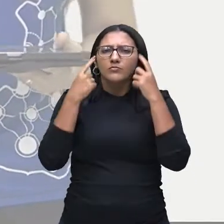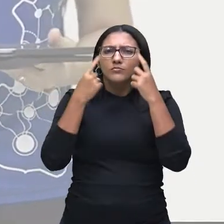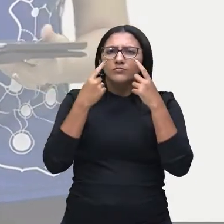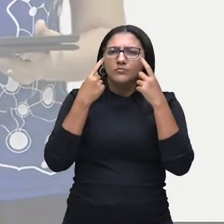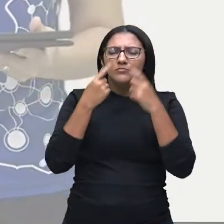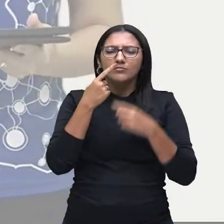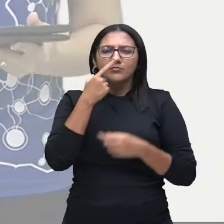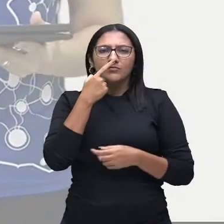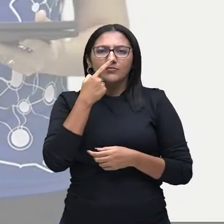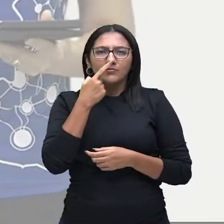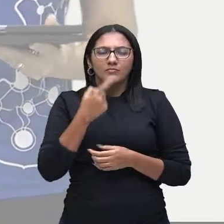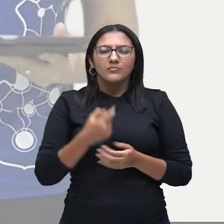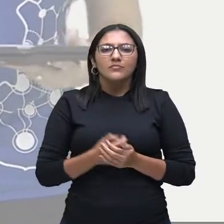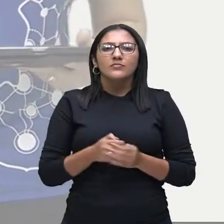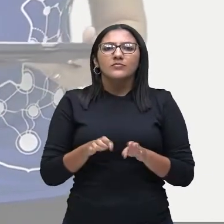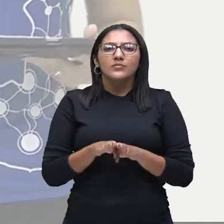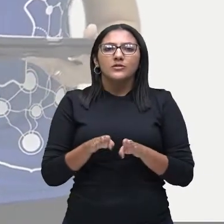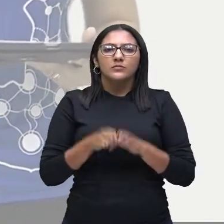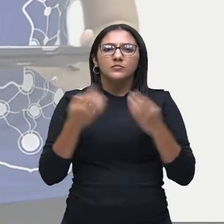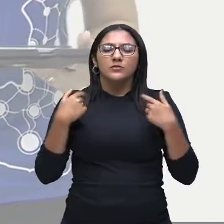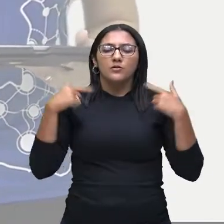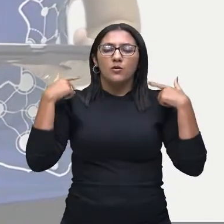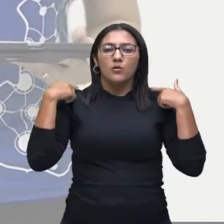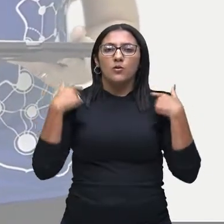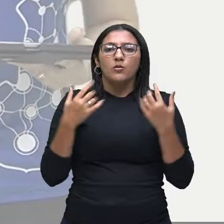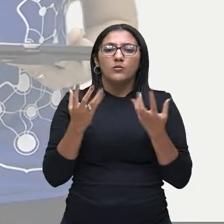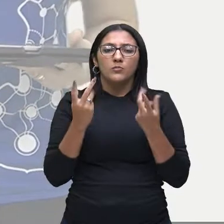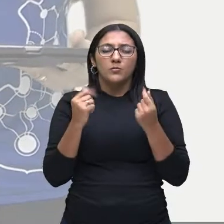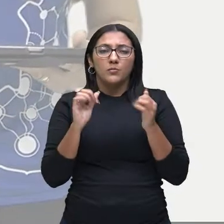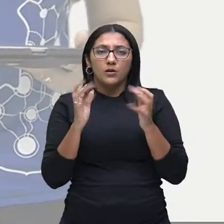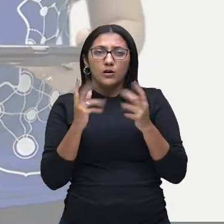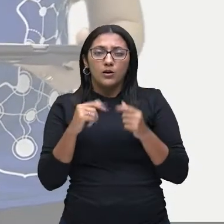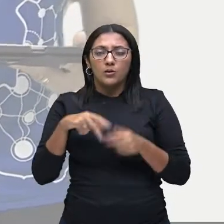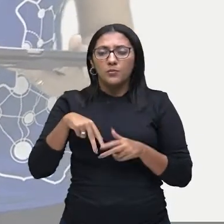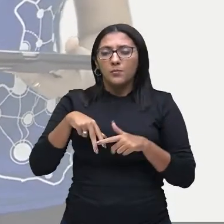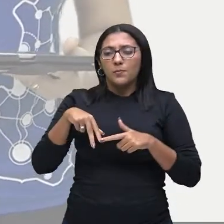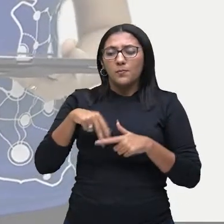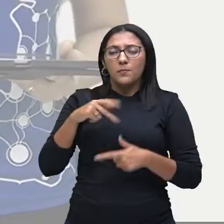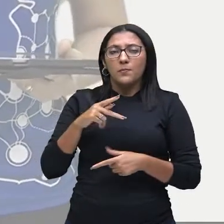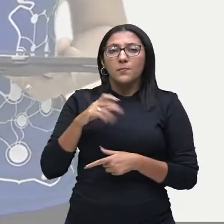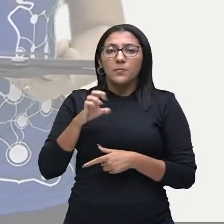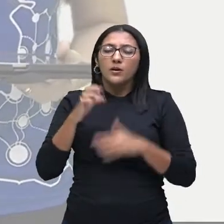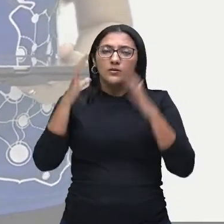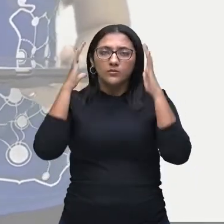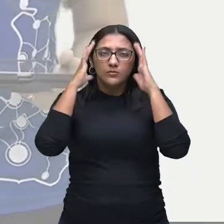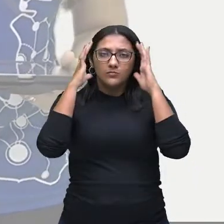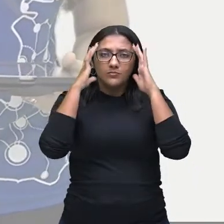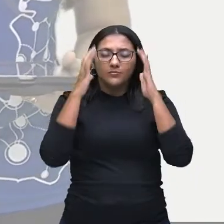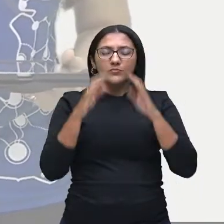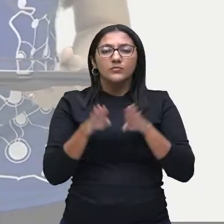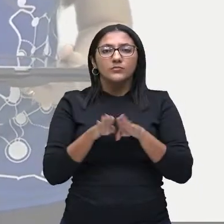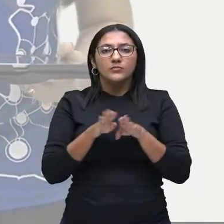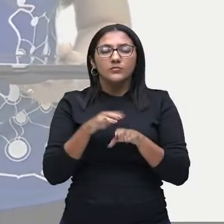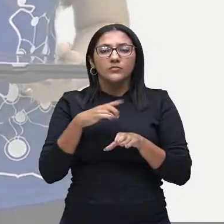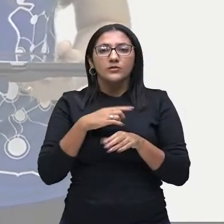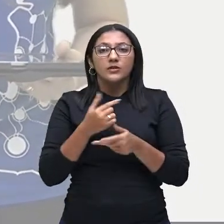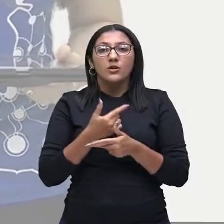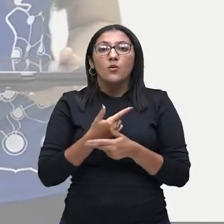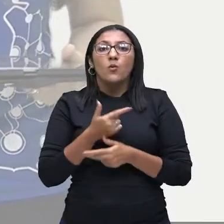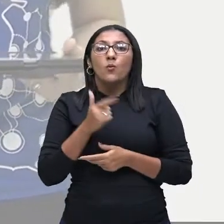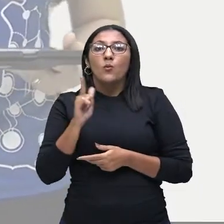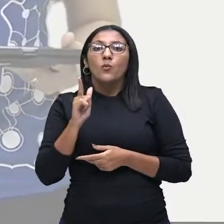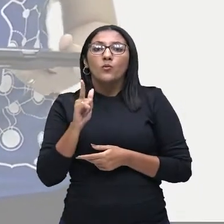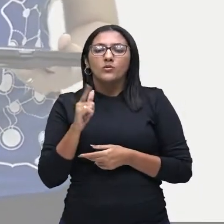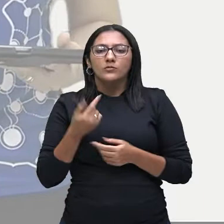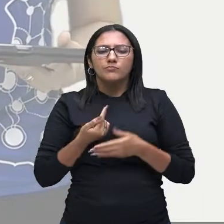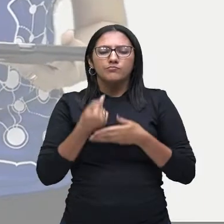nosso nariz. Nós temos também as nossas mãos, os nossos pés, a nossa cabeça, mas existe também a nossa parte